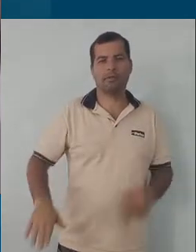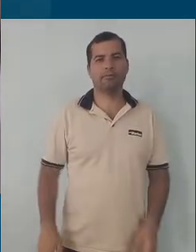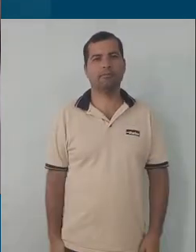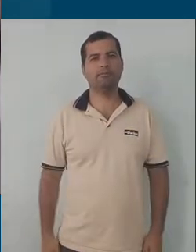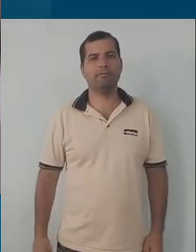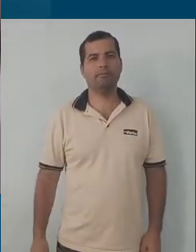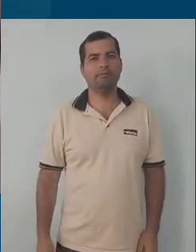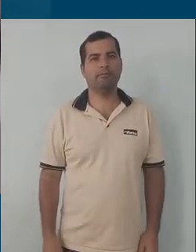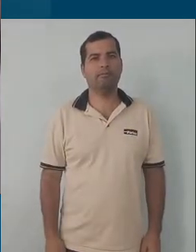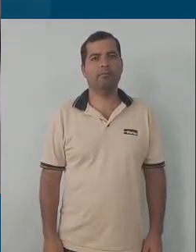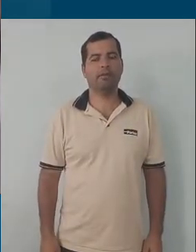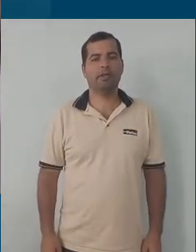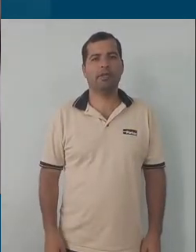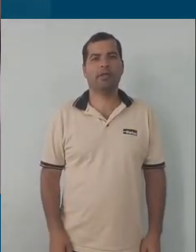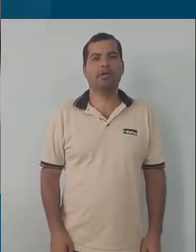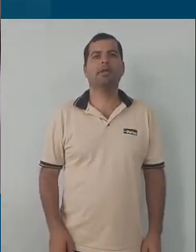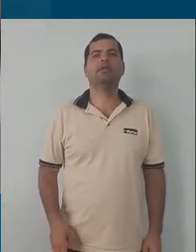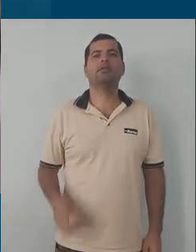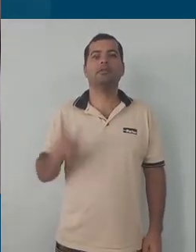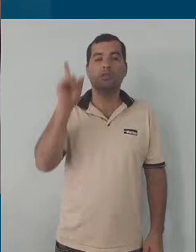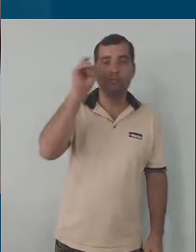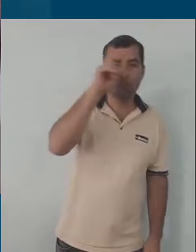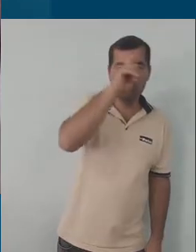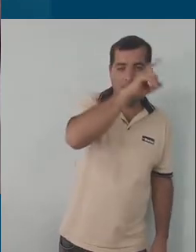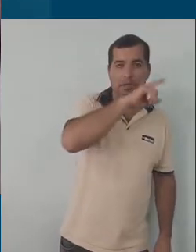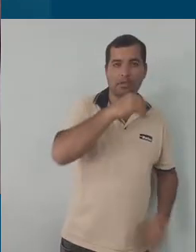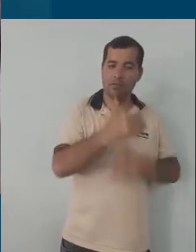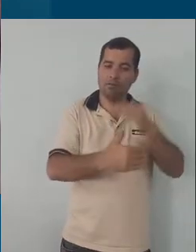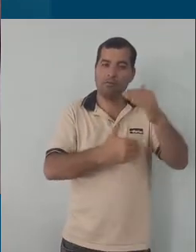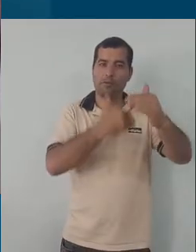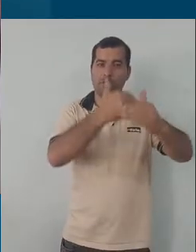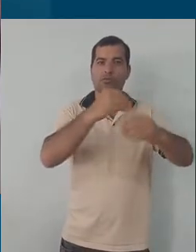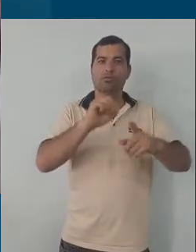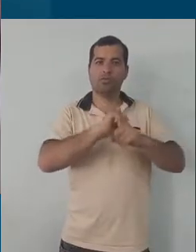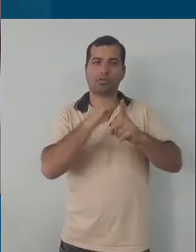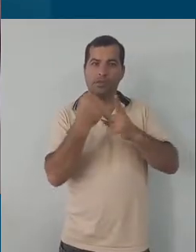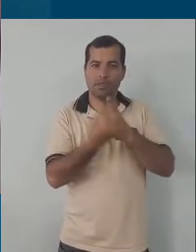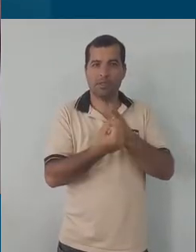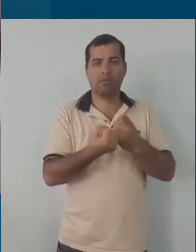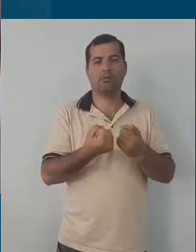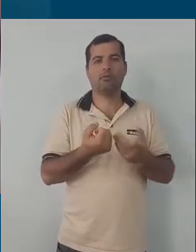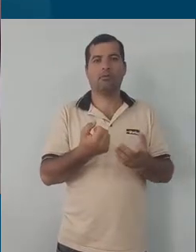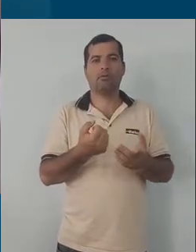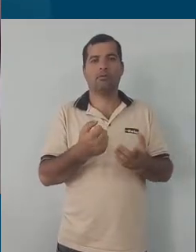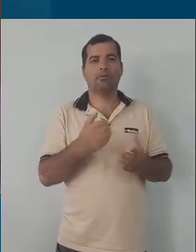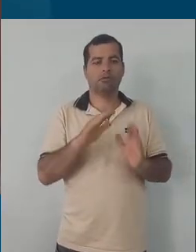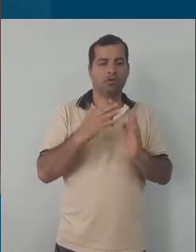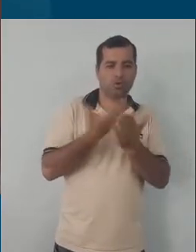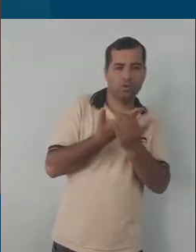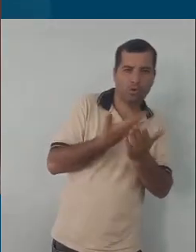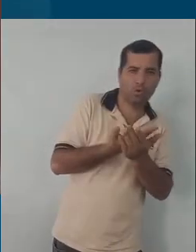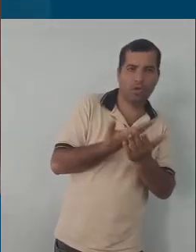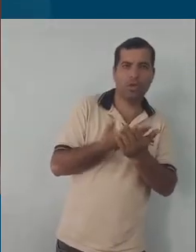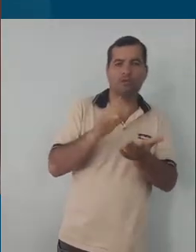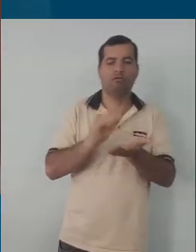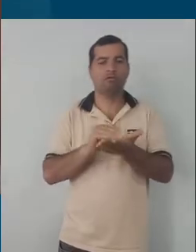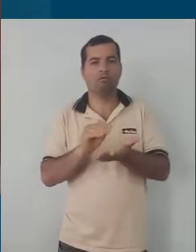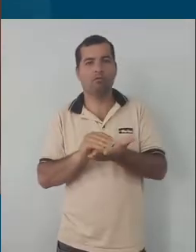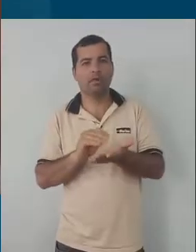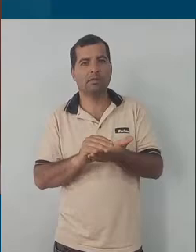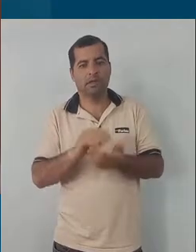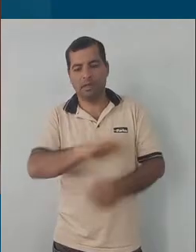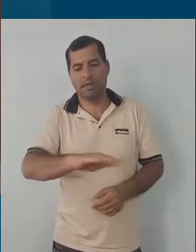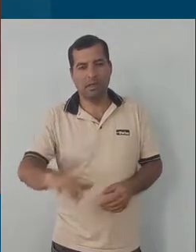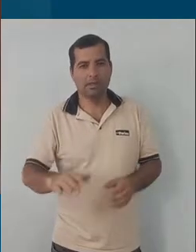Impactos no desenvolvimento social e acadêmico quando a criança não é o centro do processo. Quando a criança não participa, não